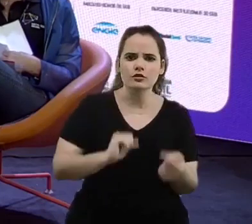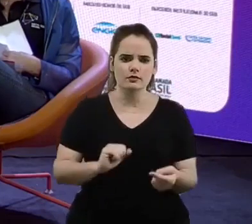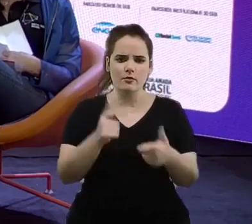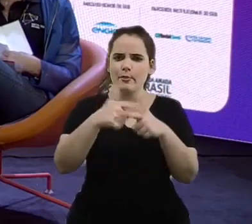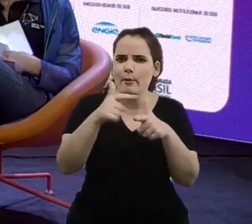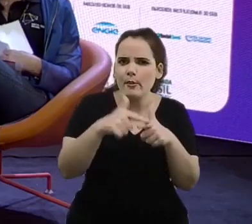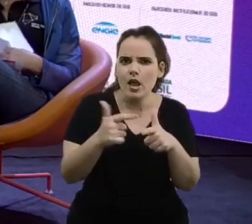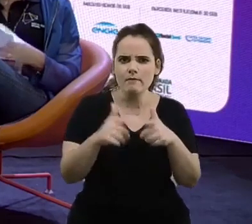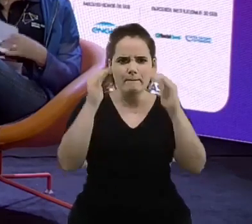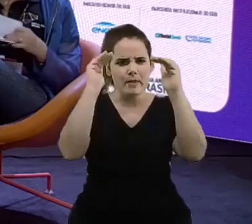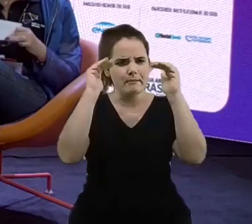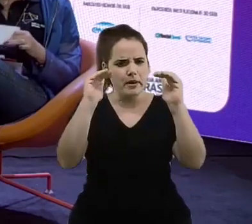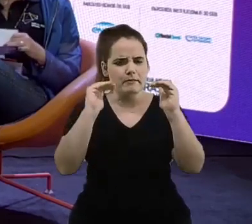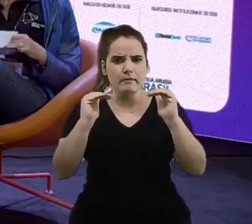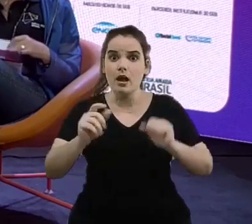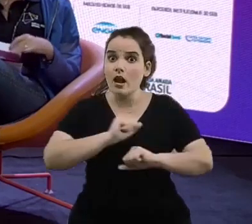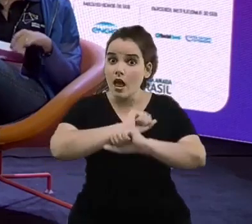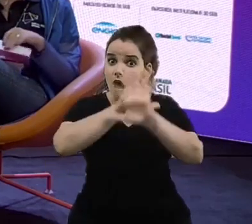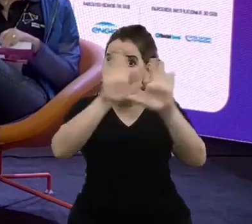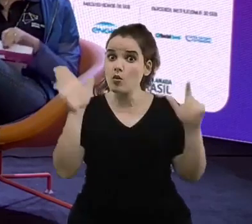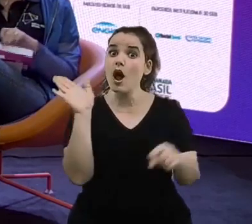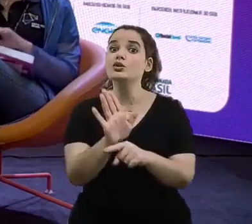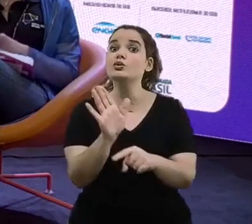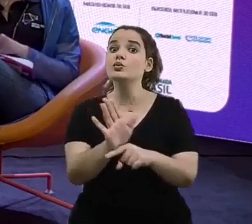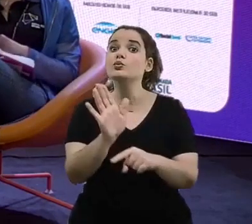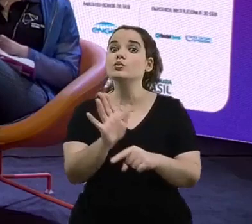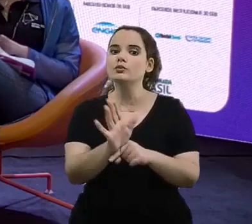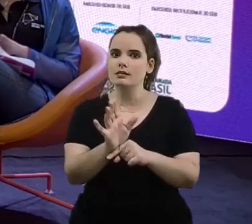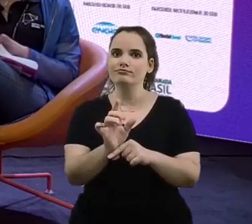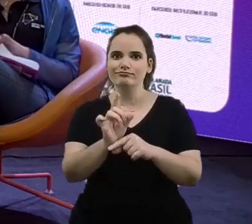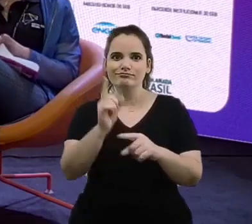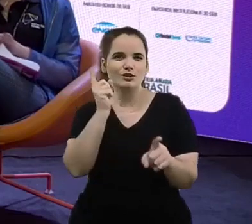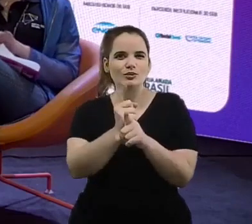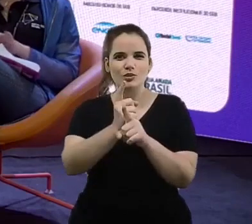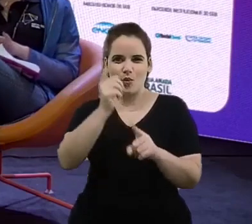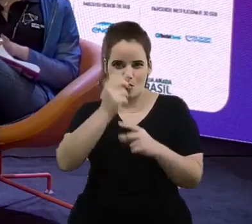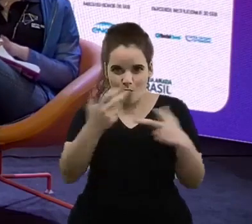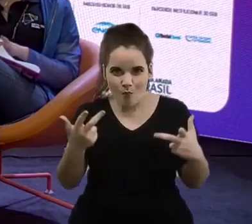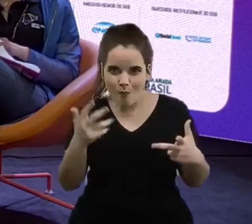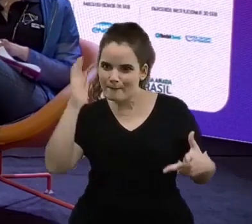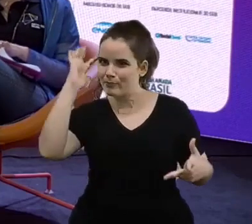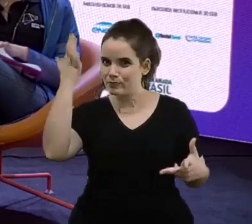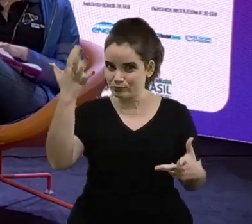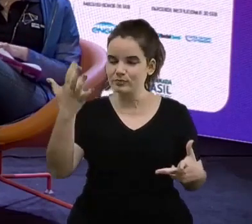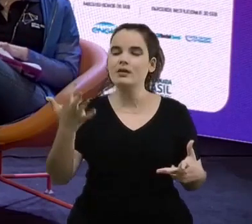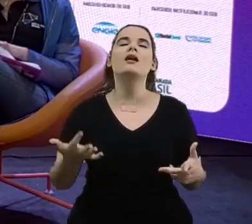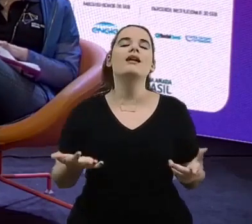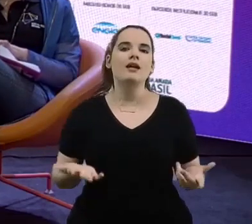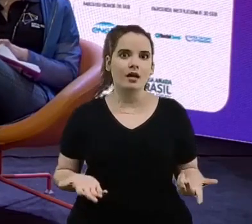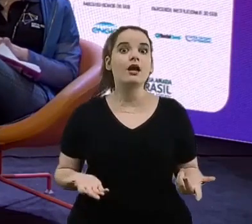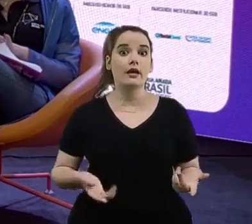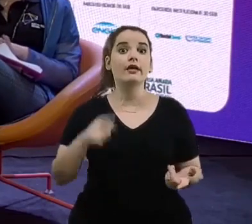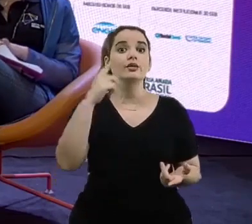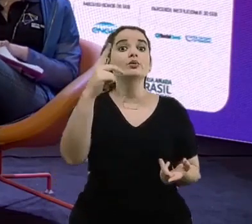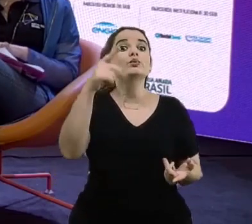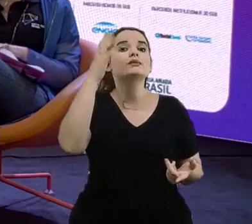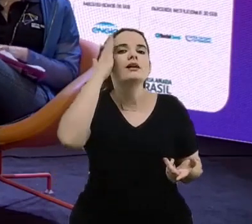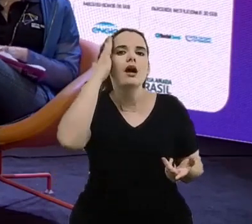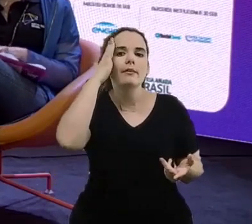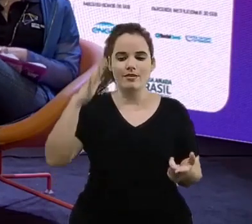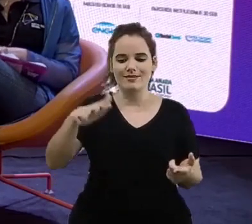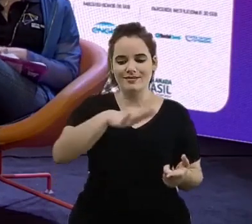mas eu acho que tem o lugar do reconhecimento do desafio que é uso de informação, não